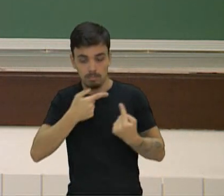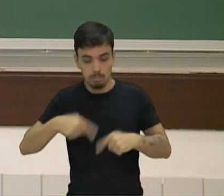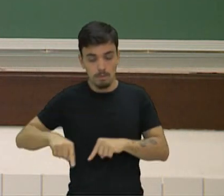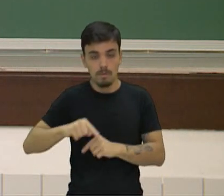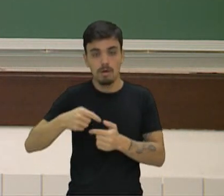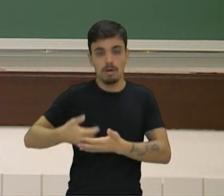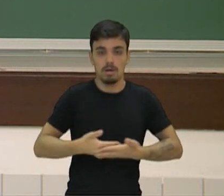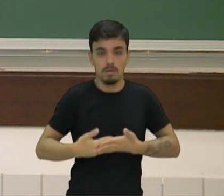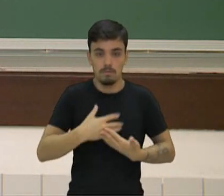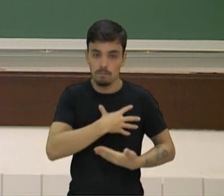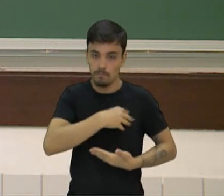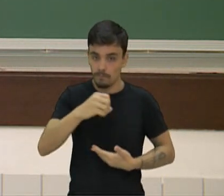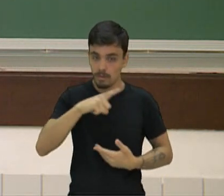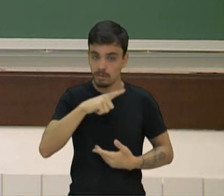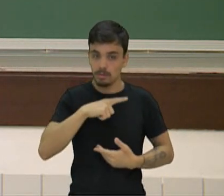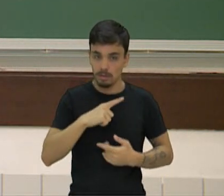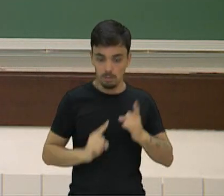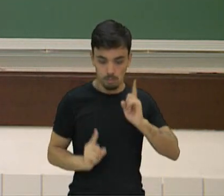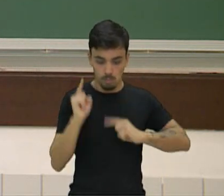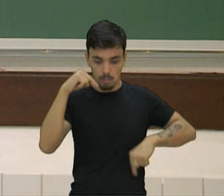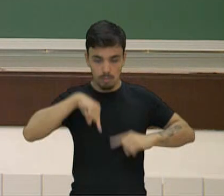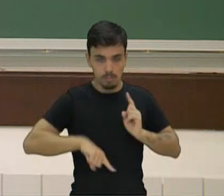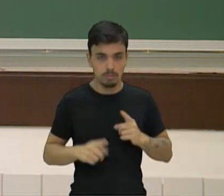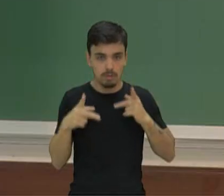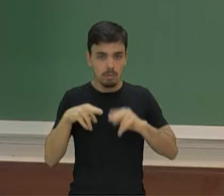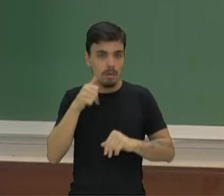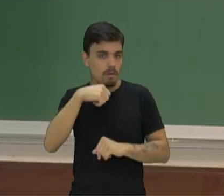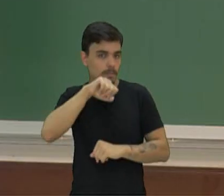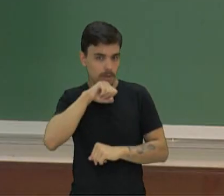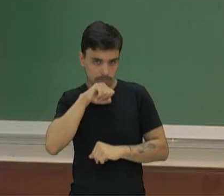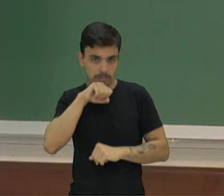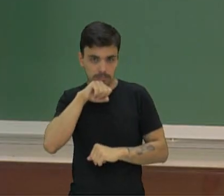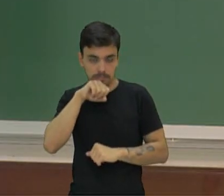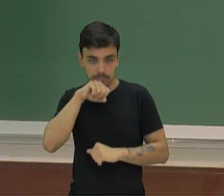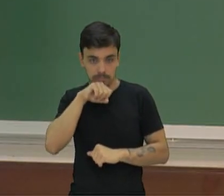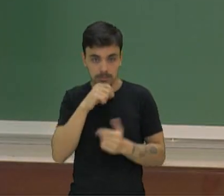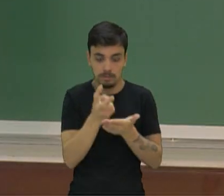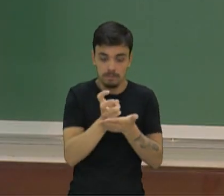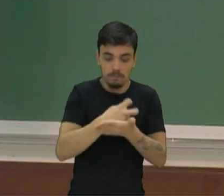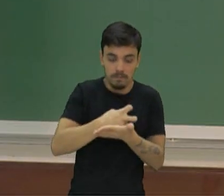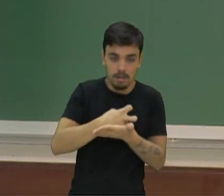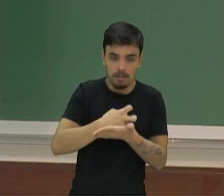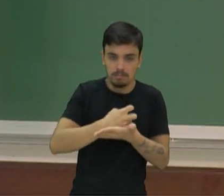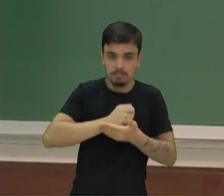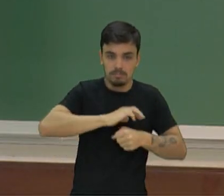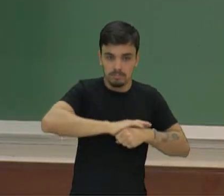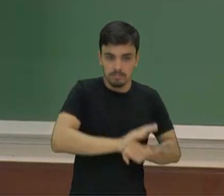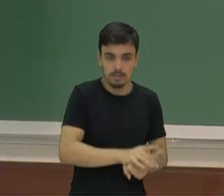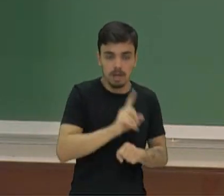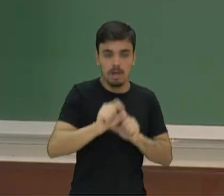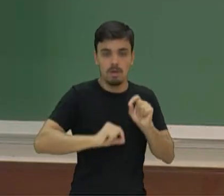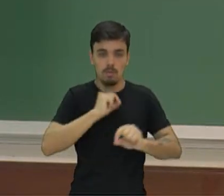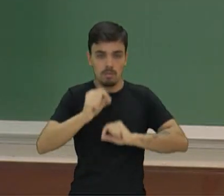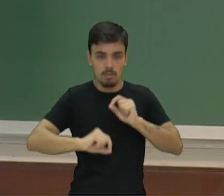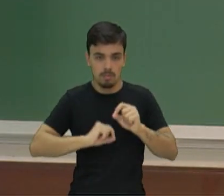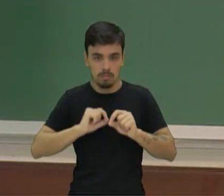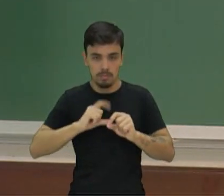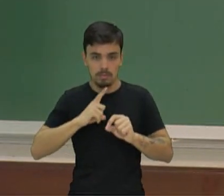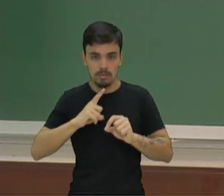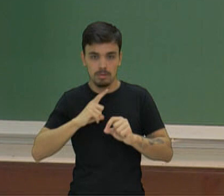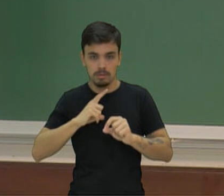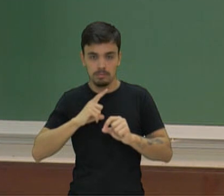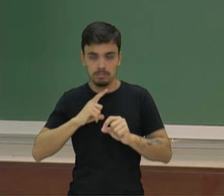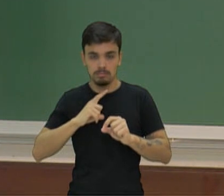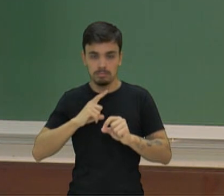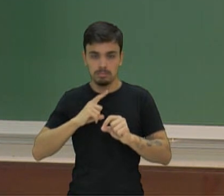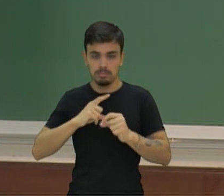está exposto aos mesmos hormônios que ela, tá? Fetos rejeitados são candidatos sérios a distúrbios do